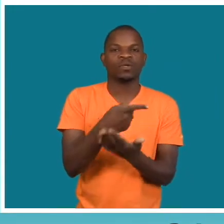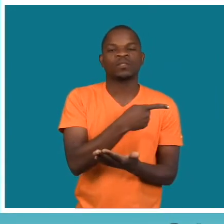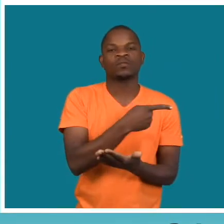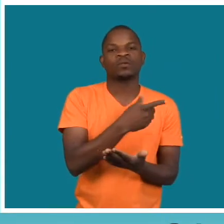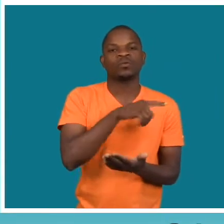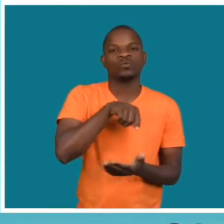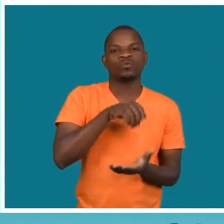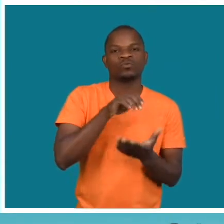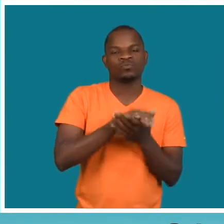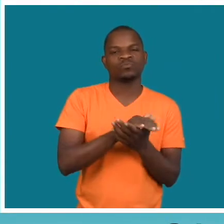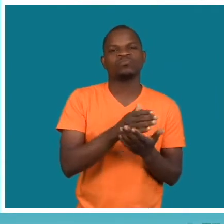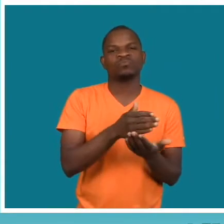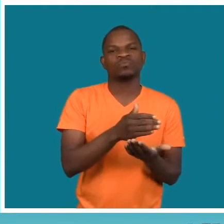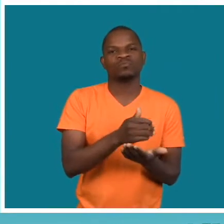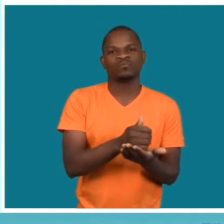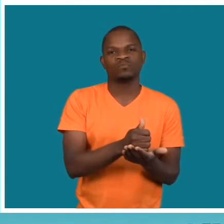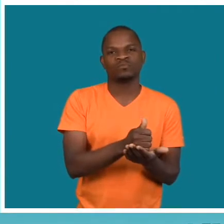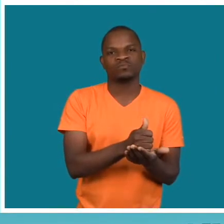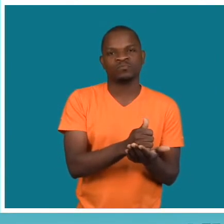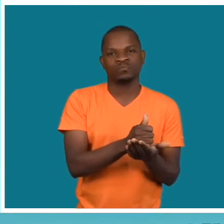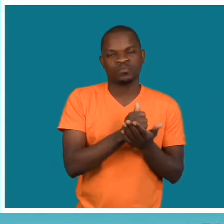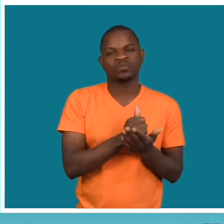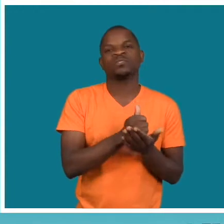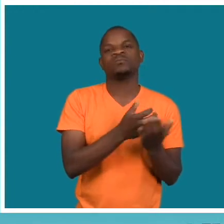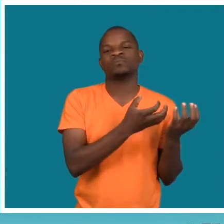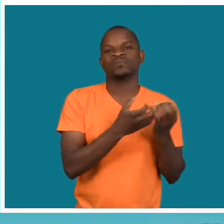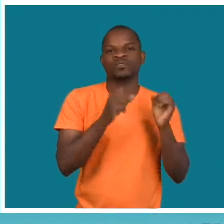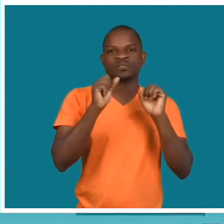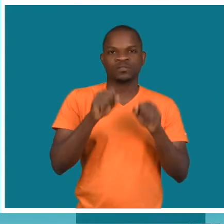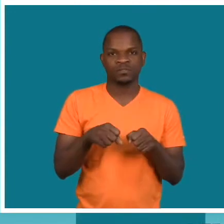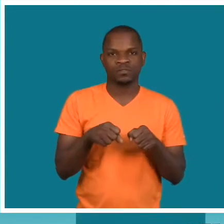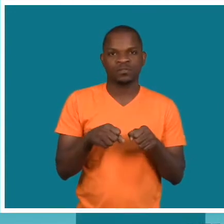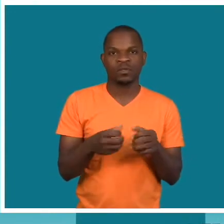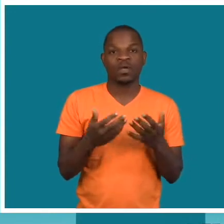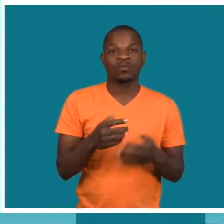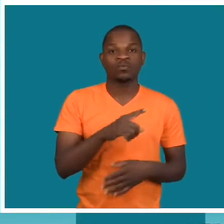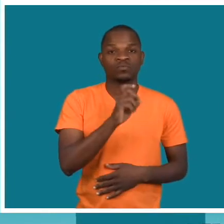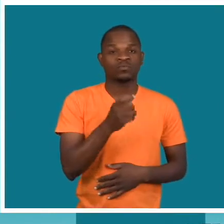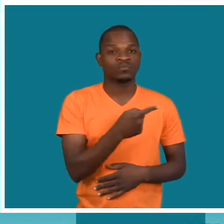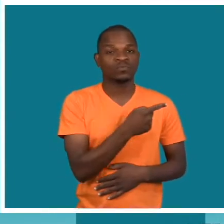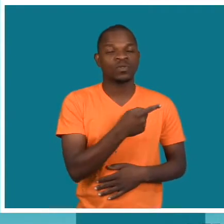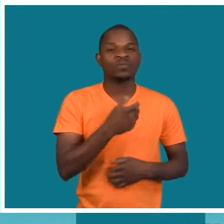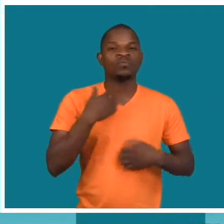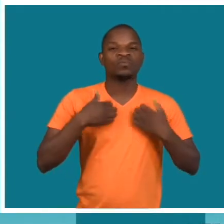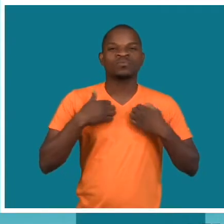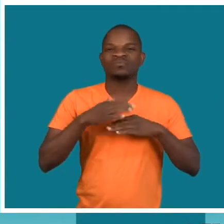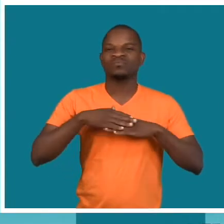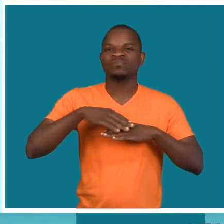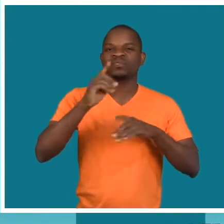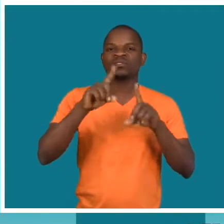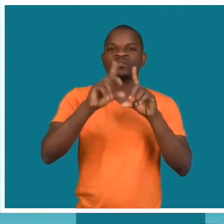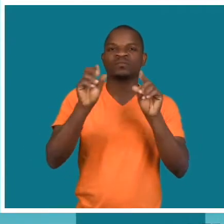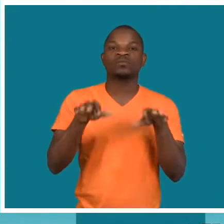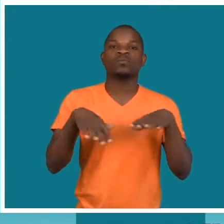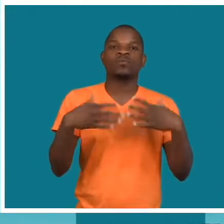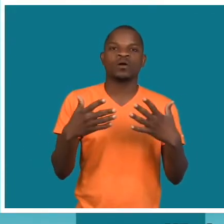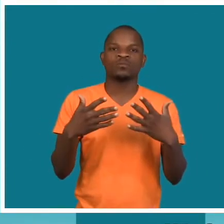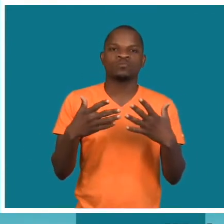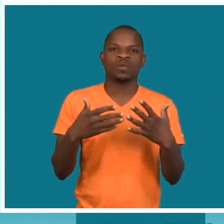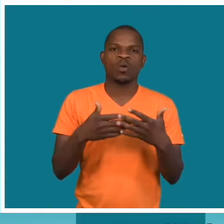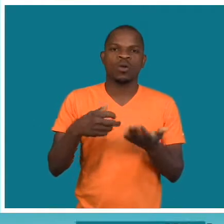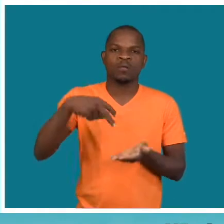que precisa de ajuda. Julião, neste momento, o que te preocupa muito é ter próteses.